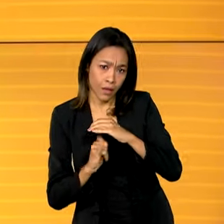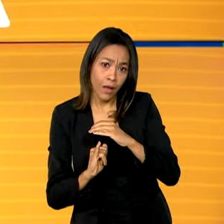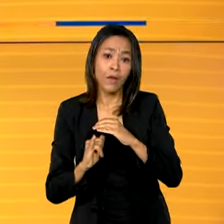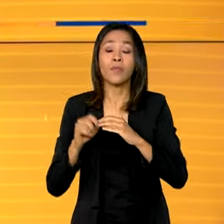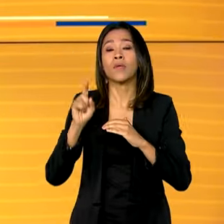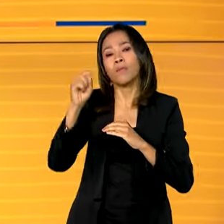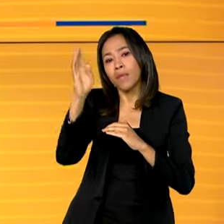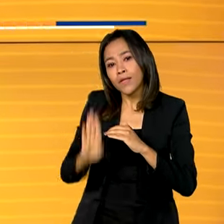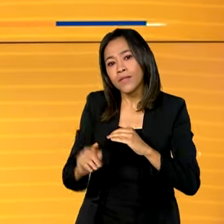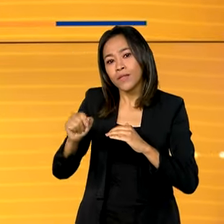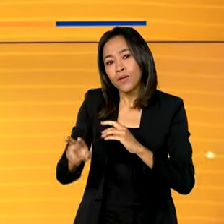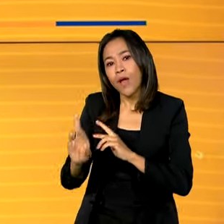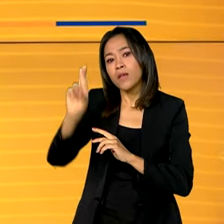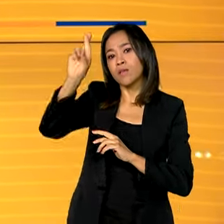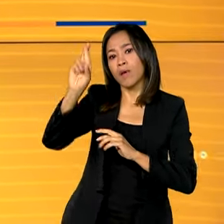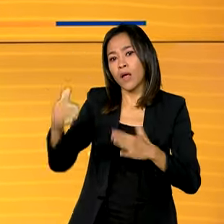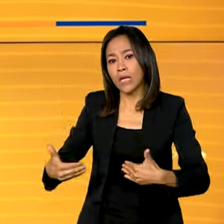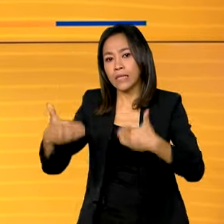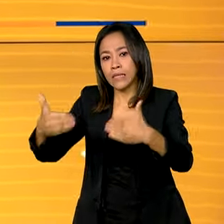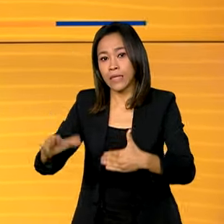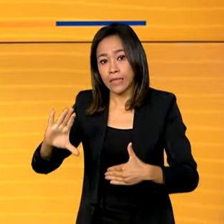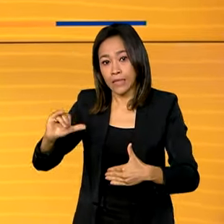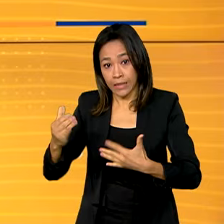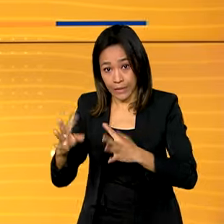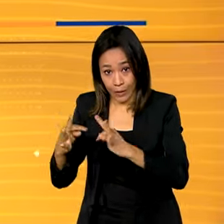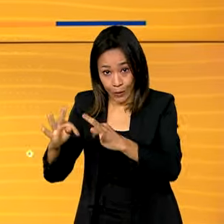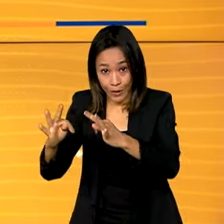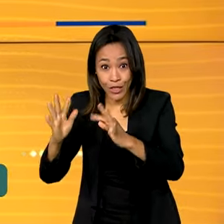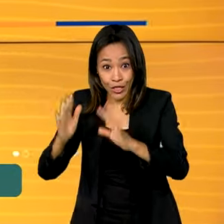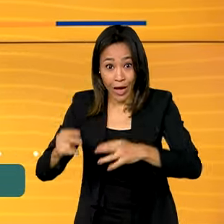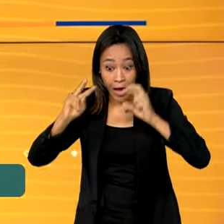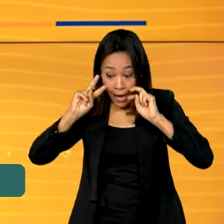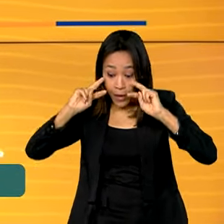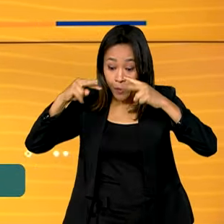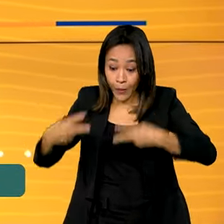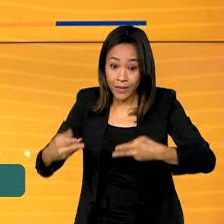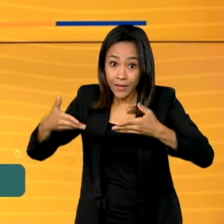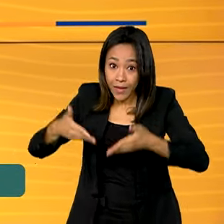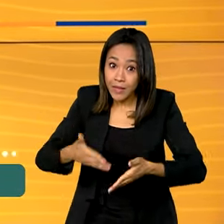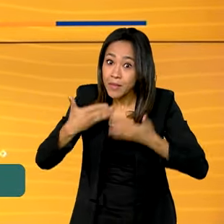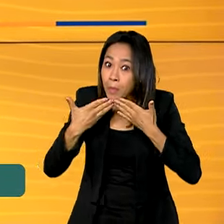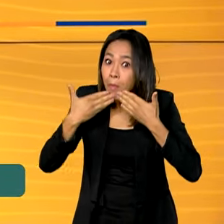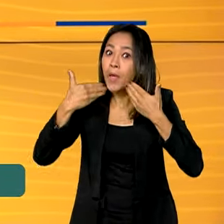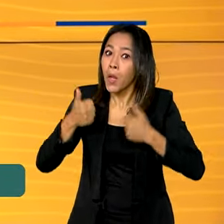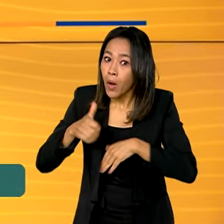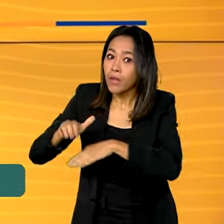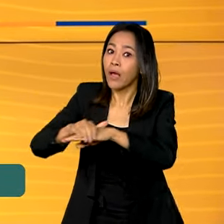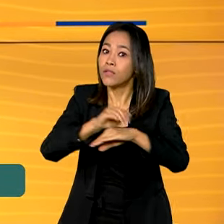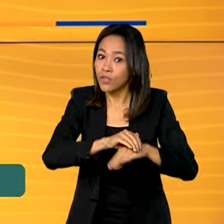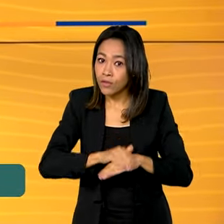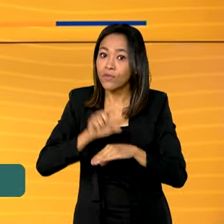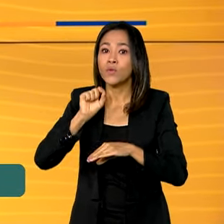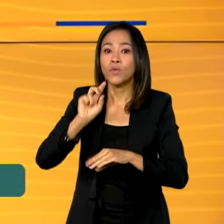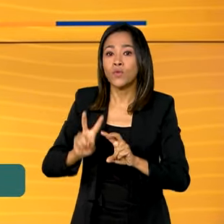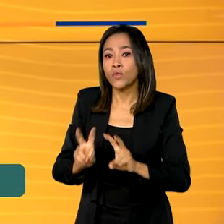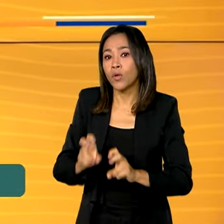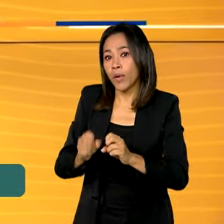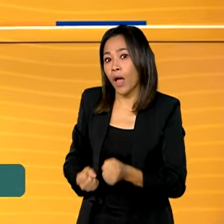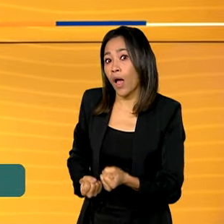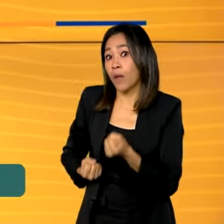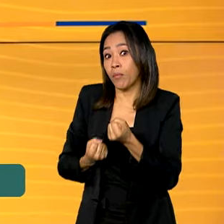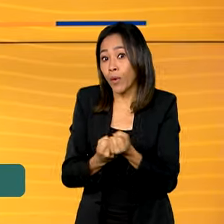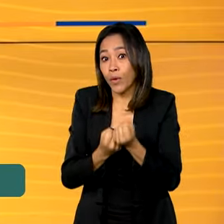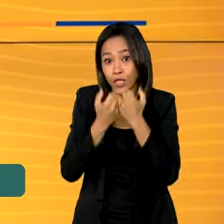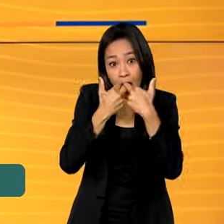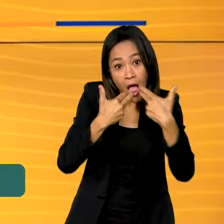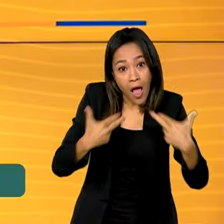Ministério da da Ciência Tecnologia e inovação Acaba de ser reconhecido como uma das melhores iniciativas de apoio à inovação da